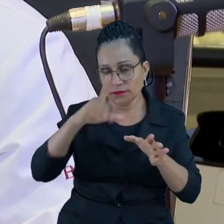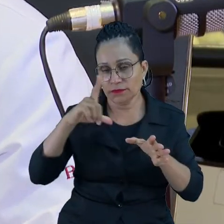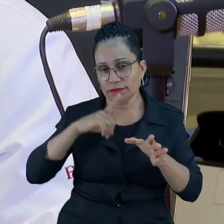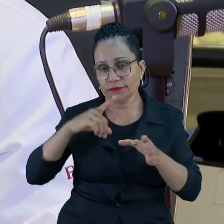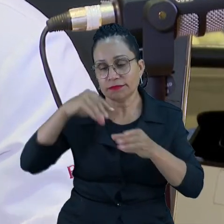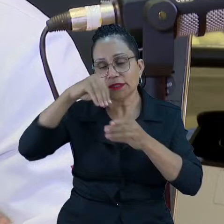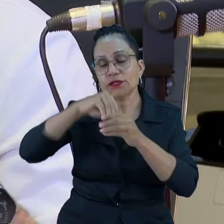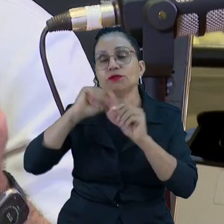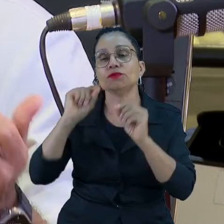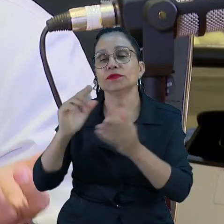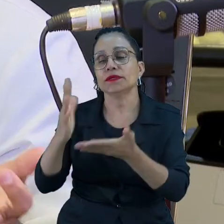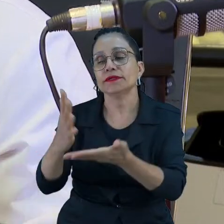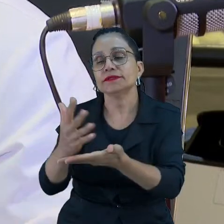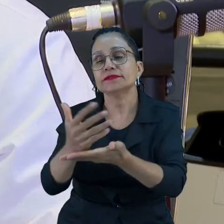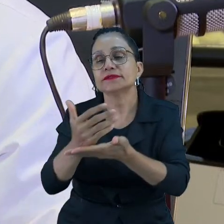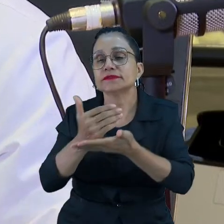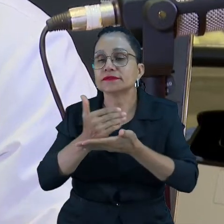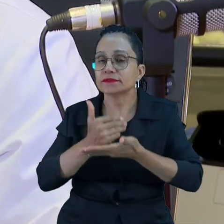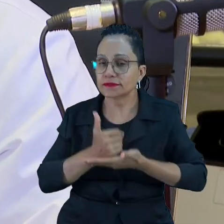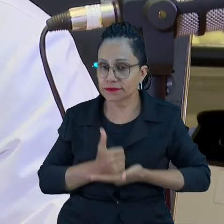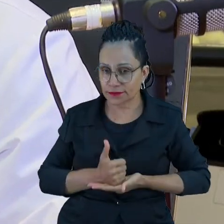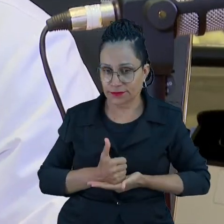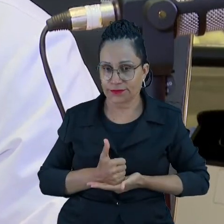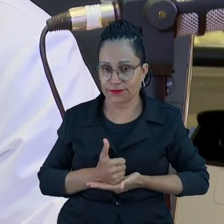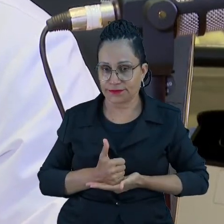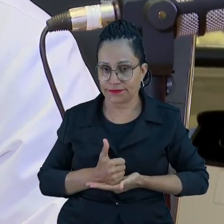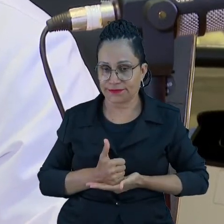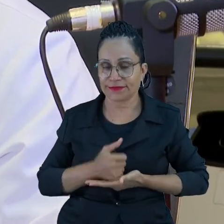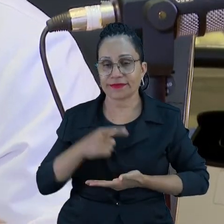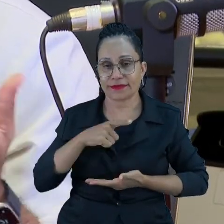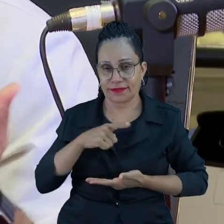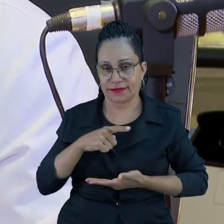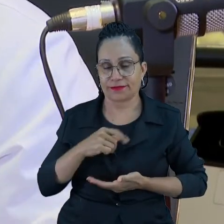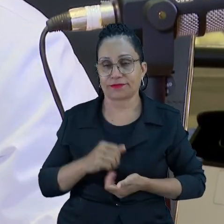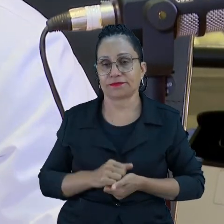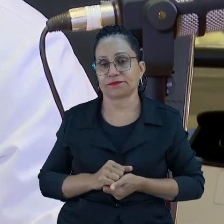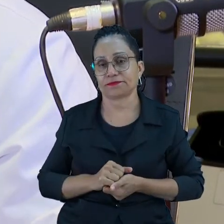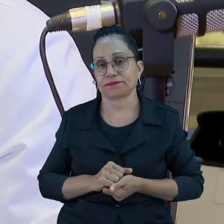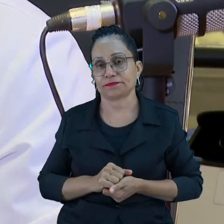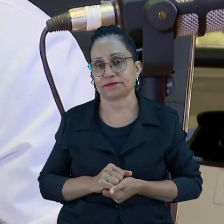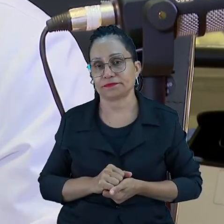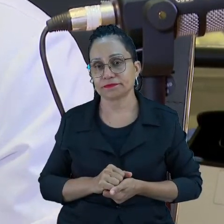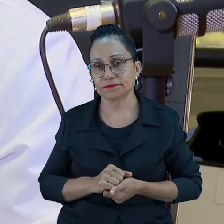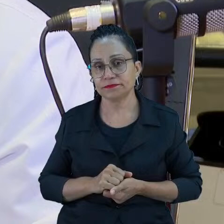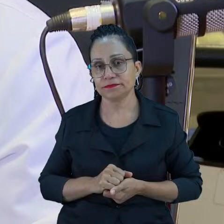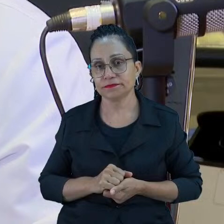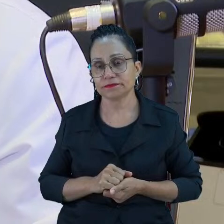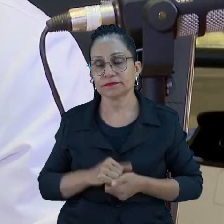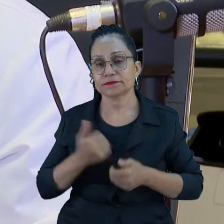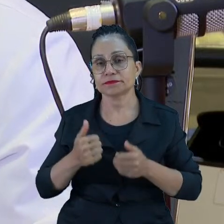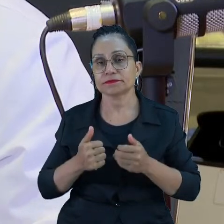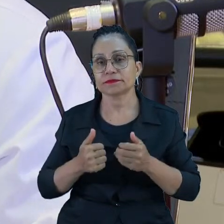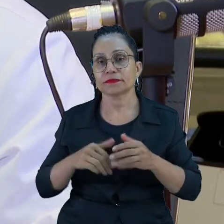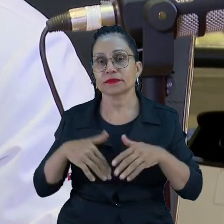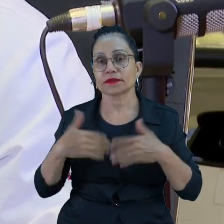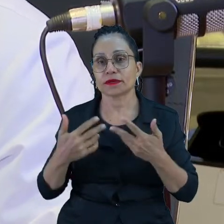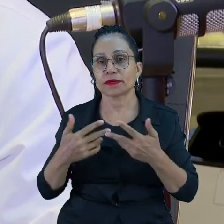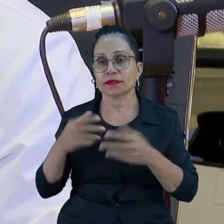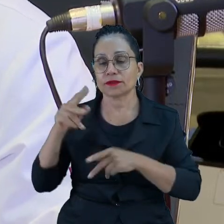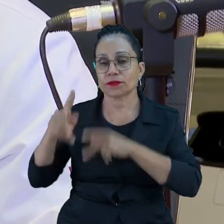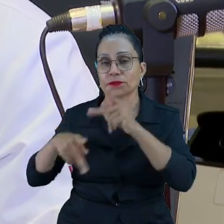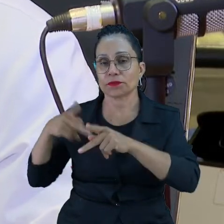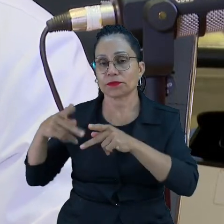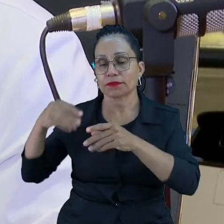hospitalidade. Então, só para contribuir, assim, que essa leitura do público para o nosso